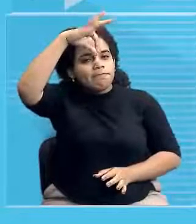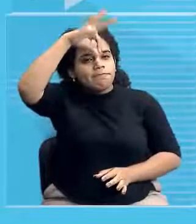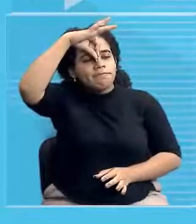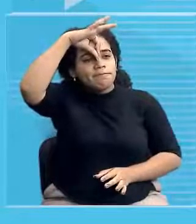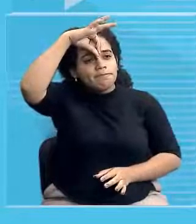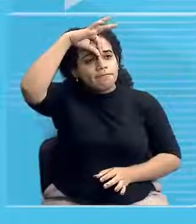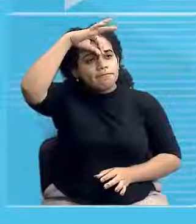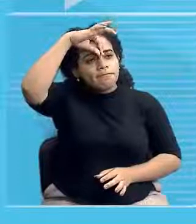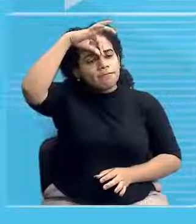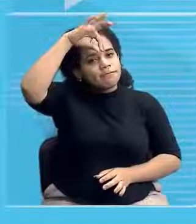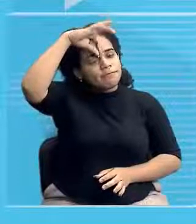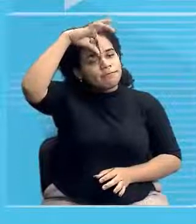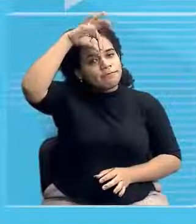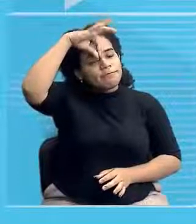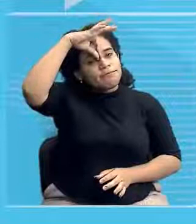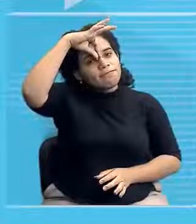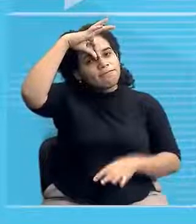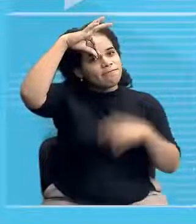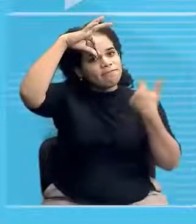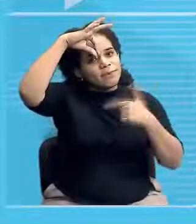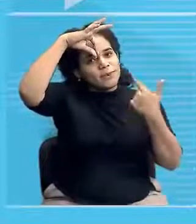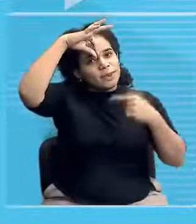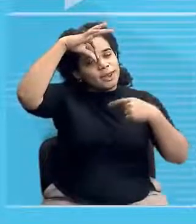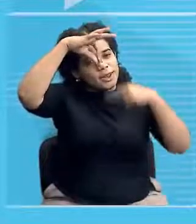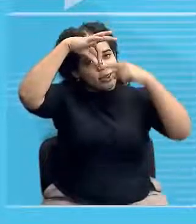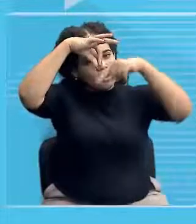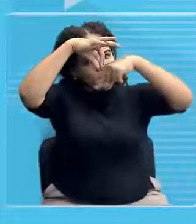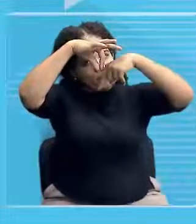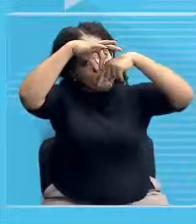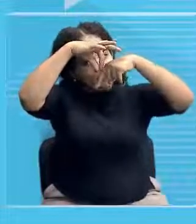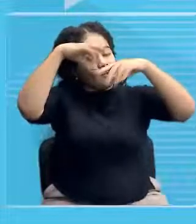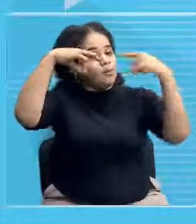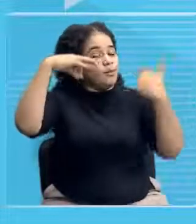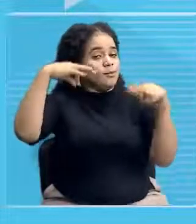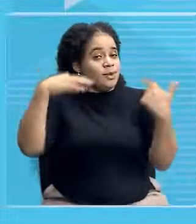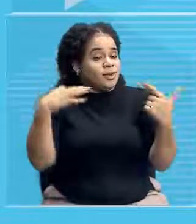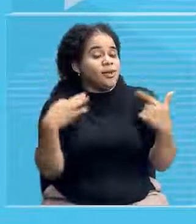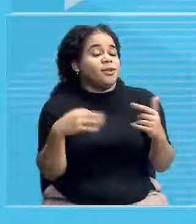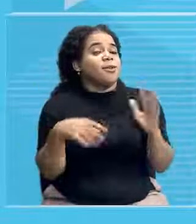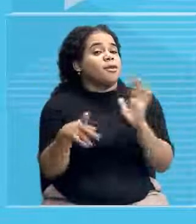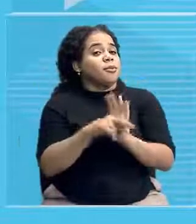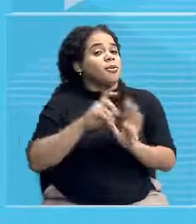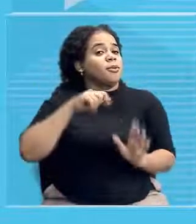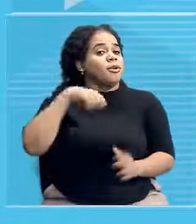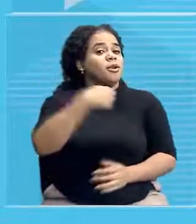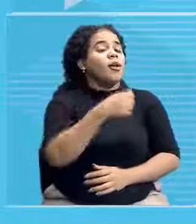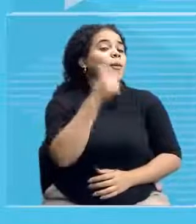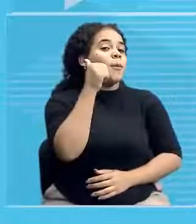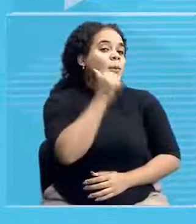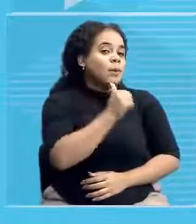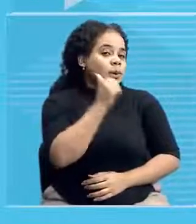sem a torneirinha. Ah, então é sexo feminino.